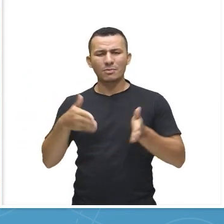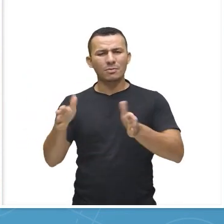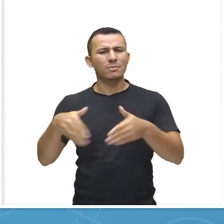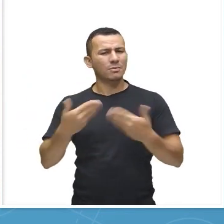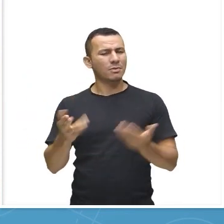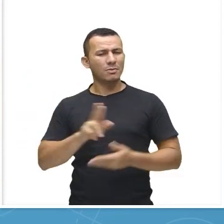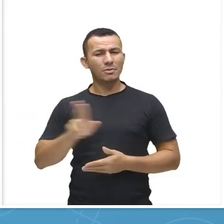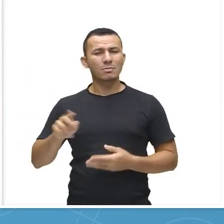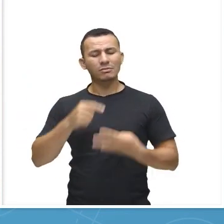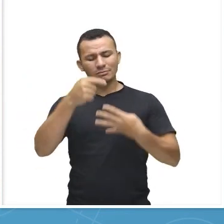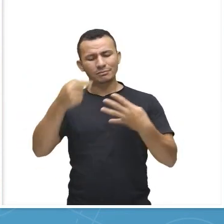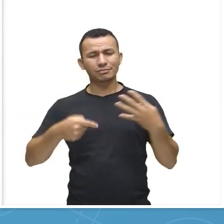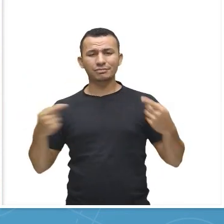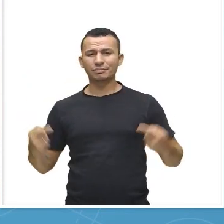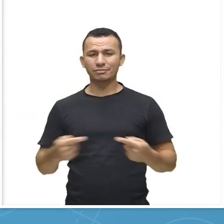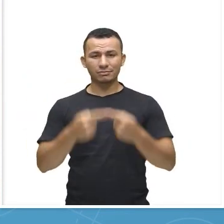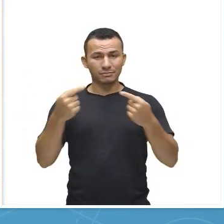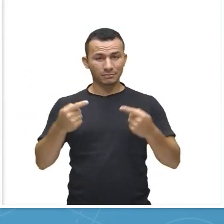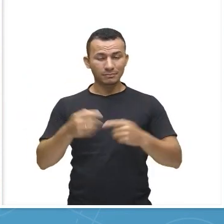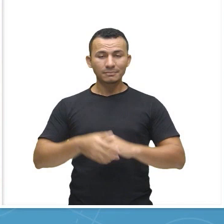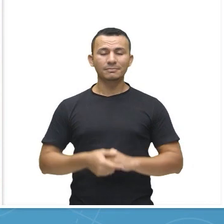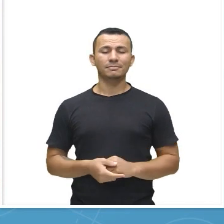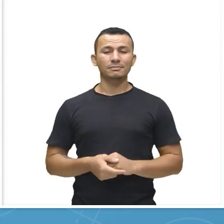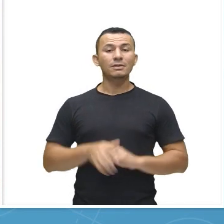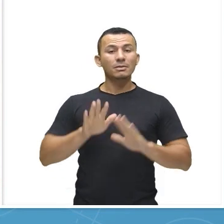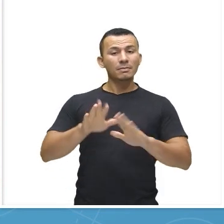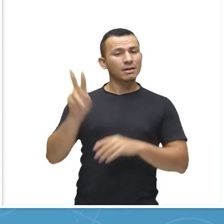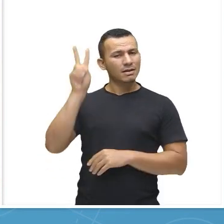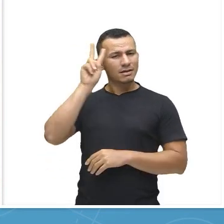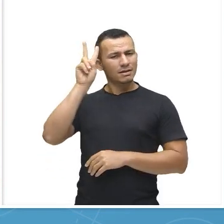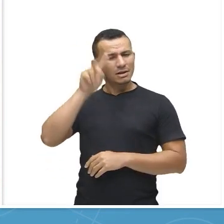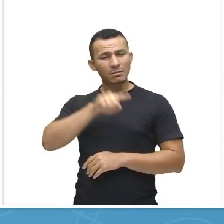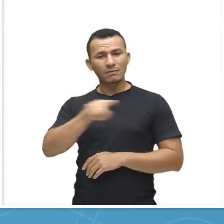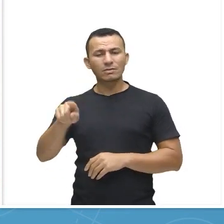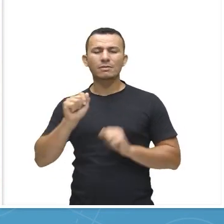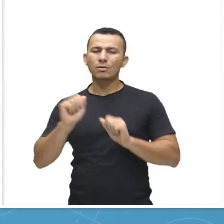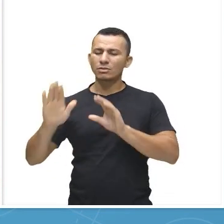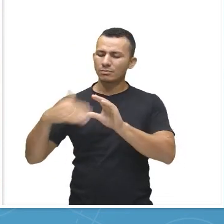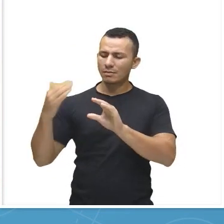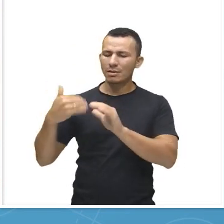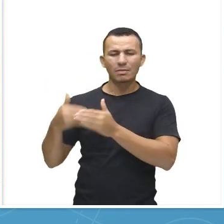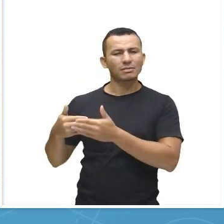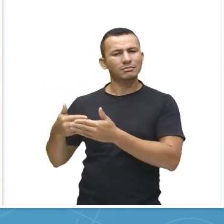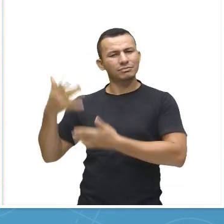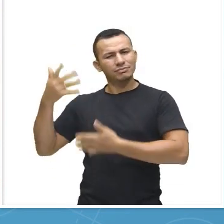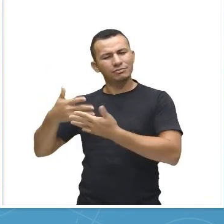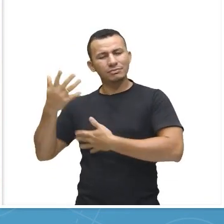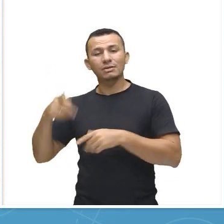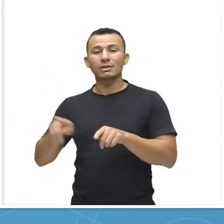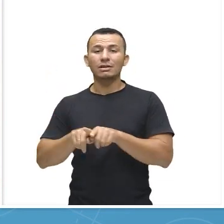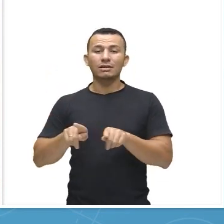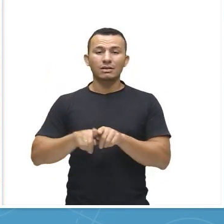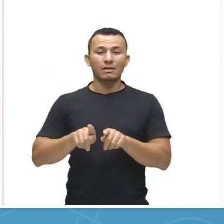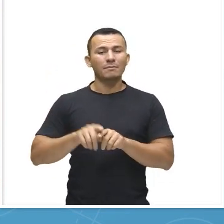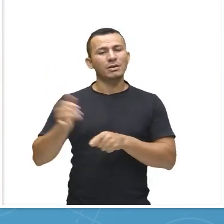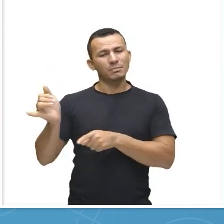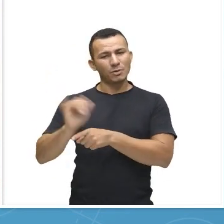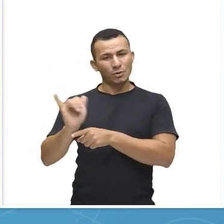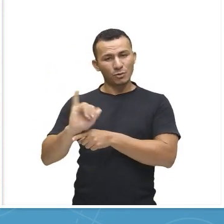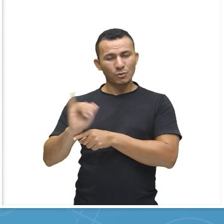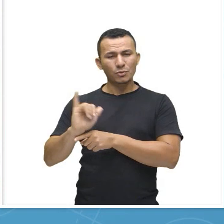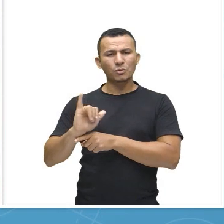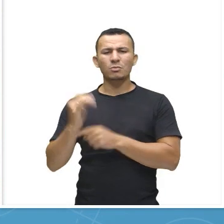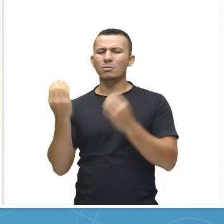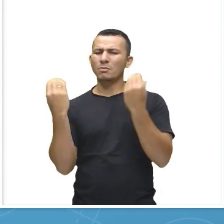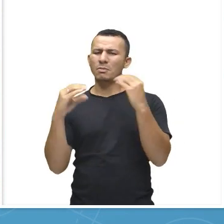vai marcar aí a alternativa correta, lembrando, participando pelo nosso chat e também pelo YouTube, colocando